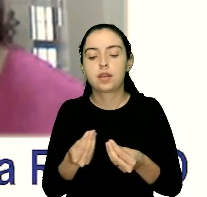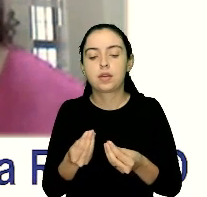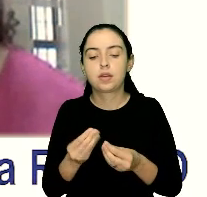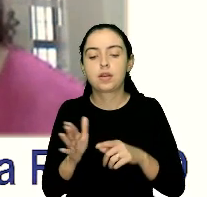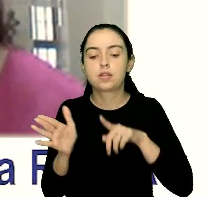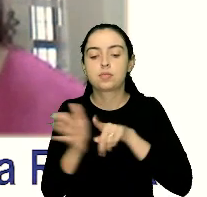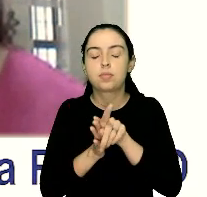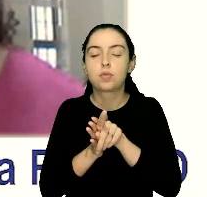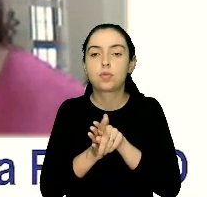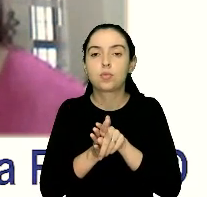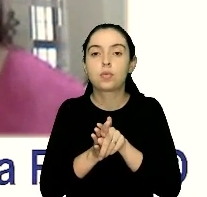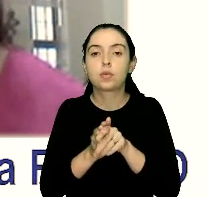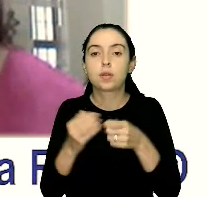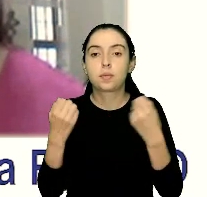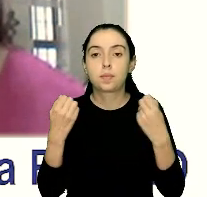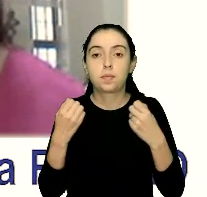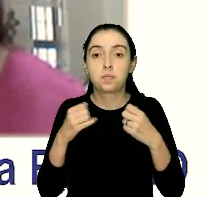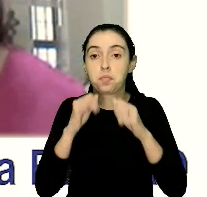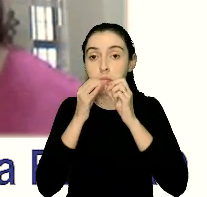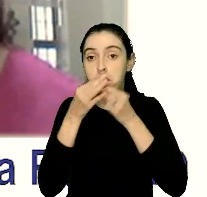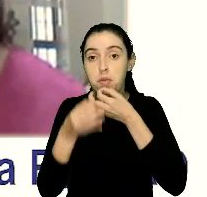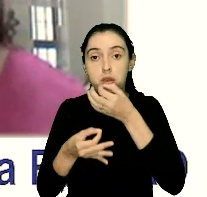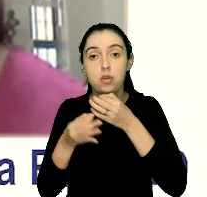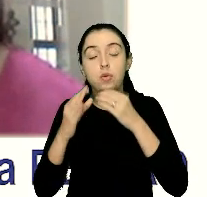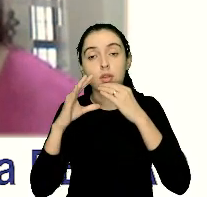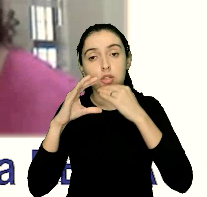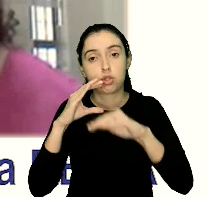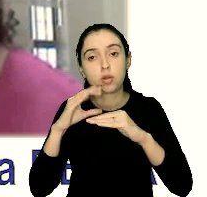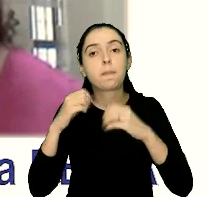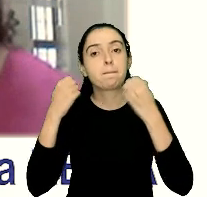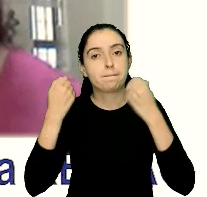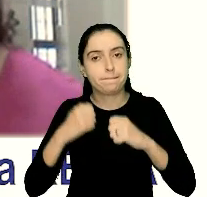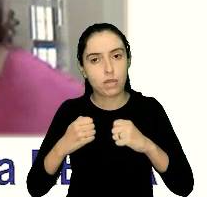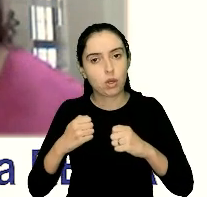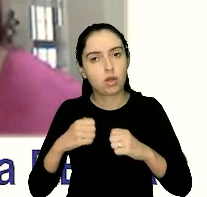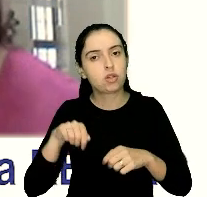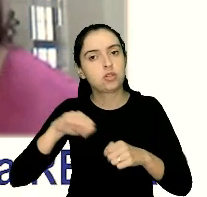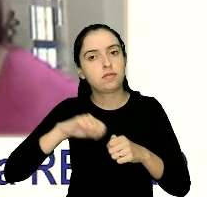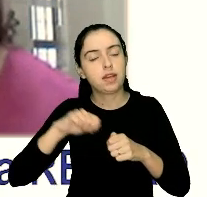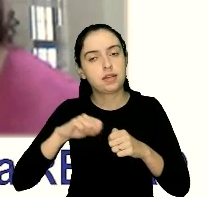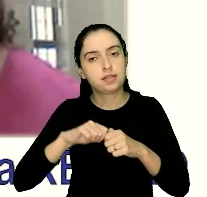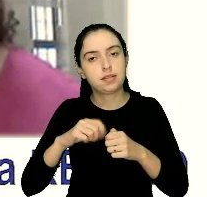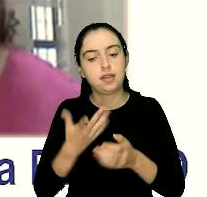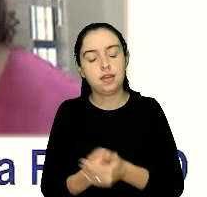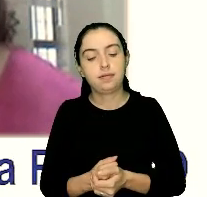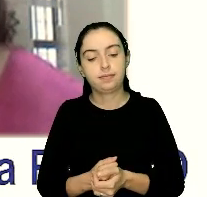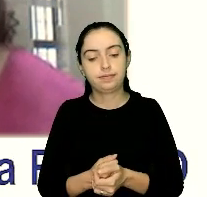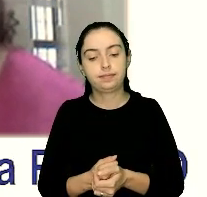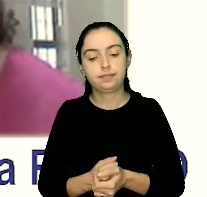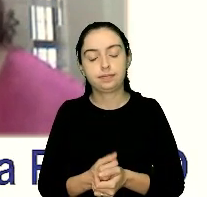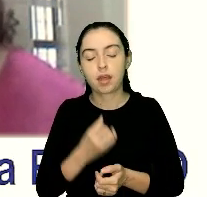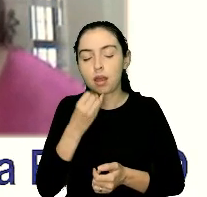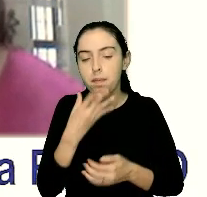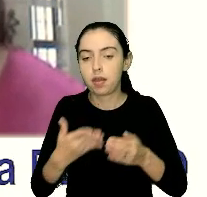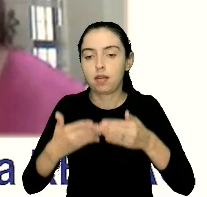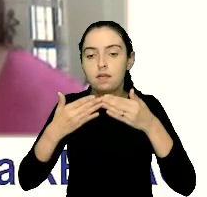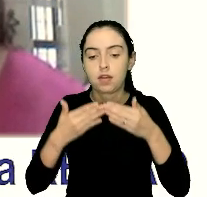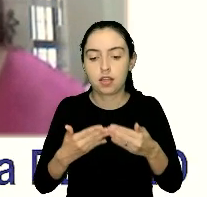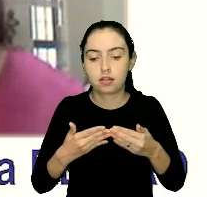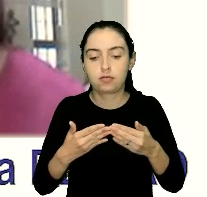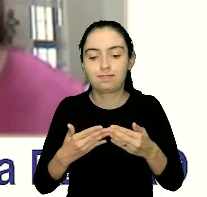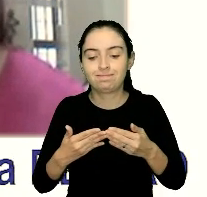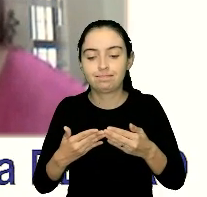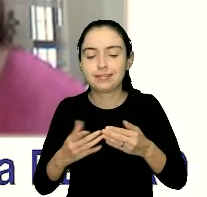comentários no chat serão muito bem-vindas e sempre torna mais dinâmico o